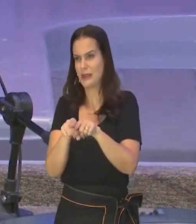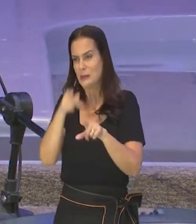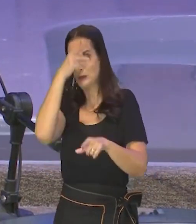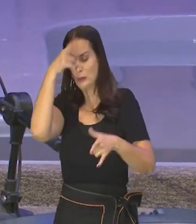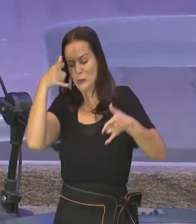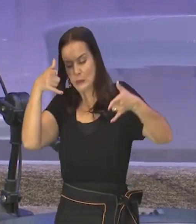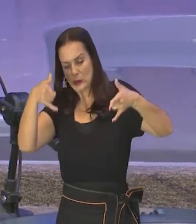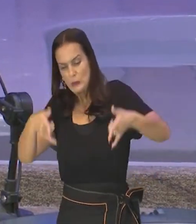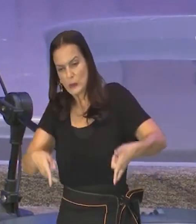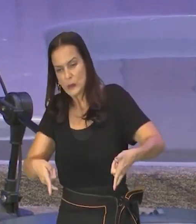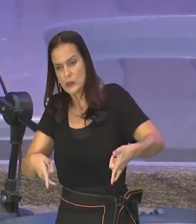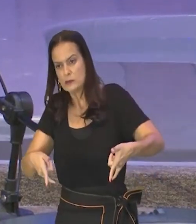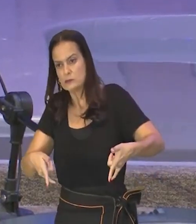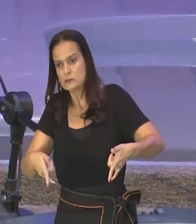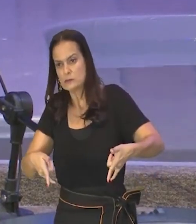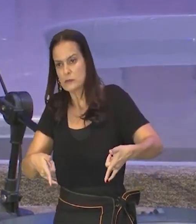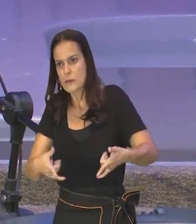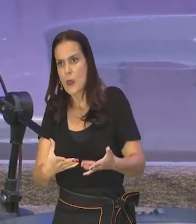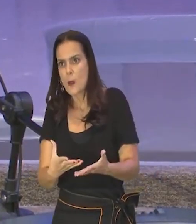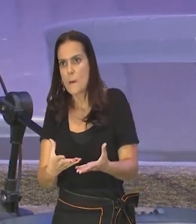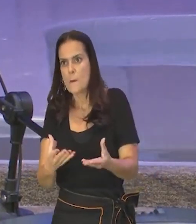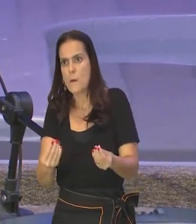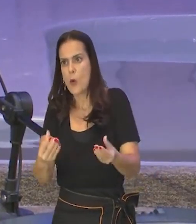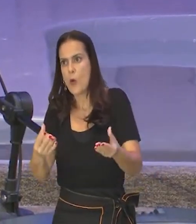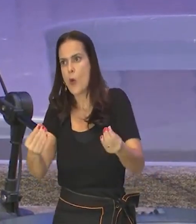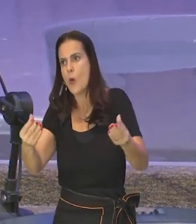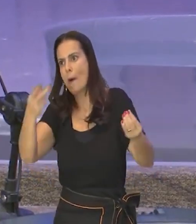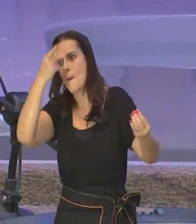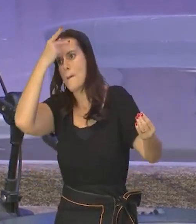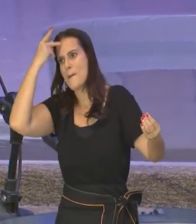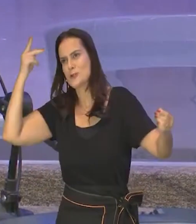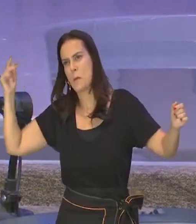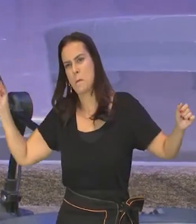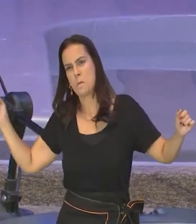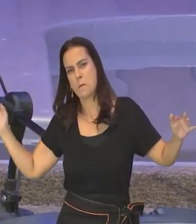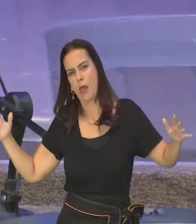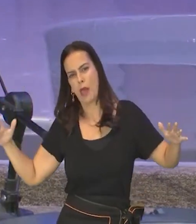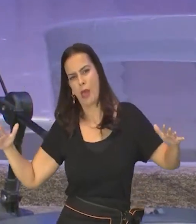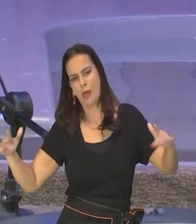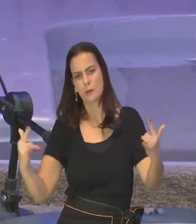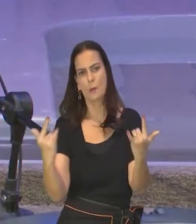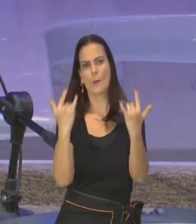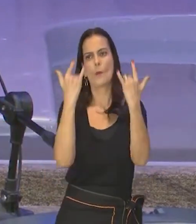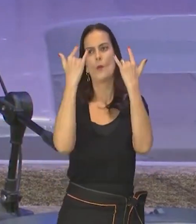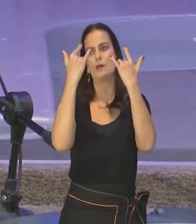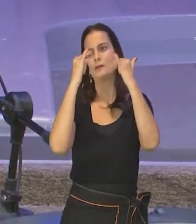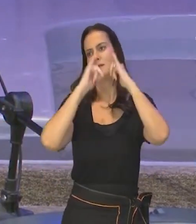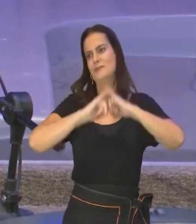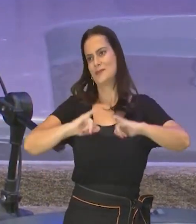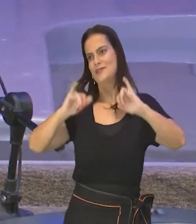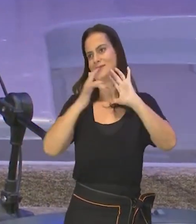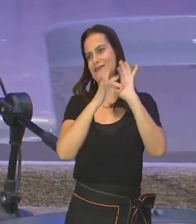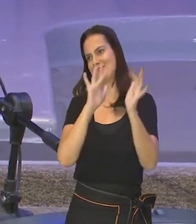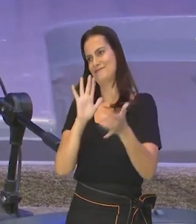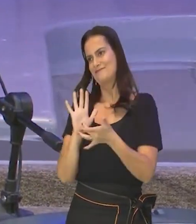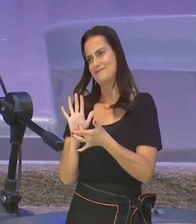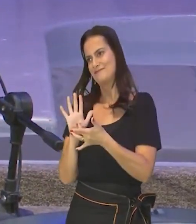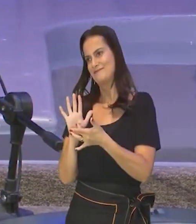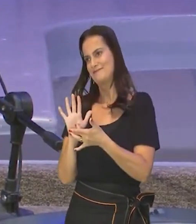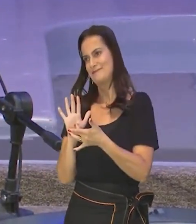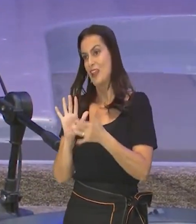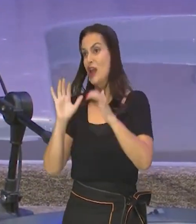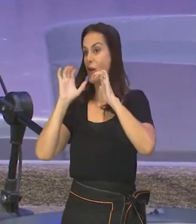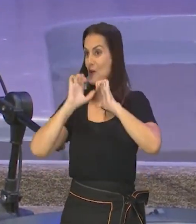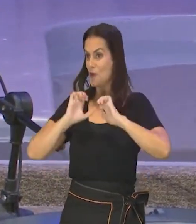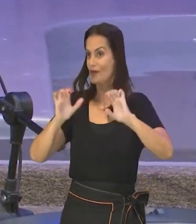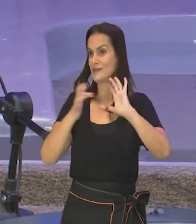acamados, uma multidão, pessoas eram atraídas pela mensagem de Jesus. E o